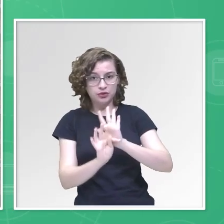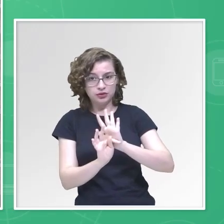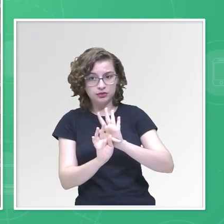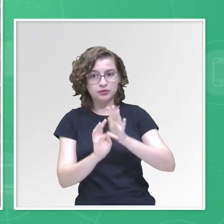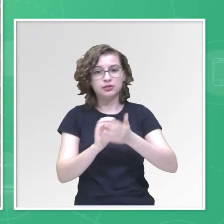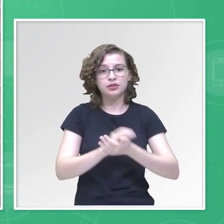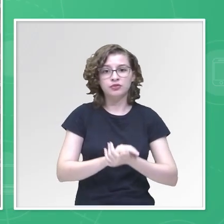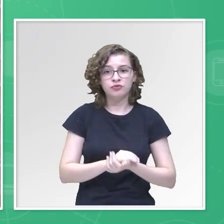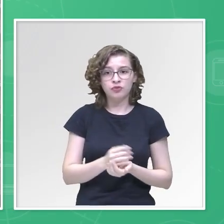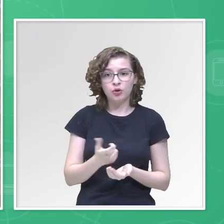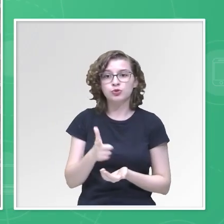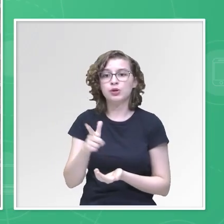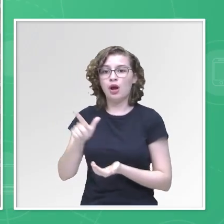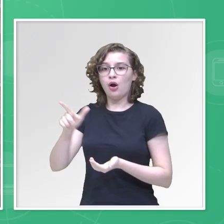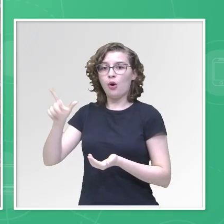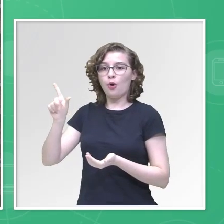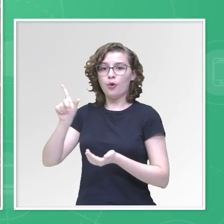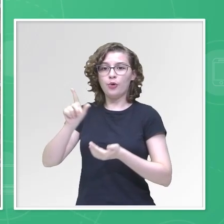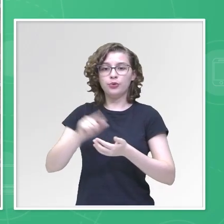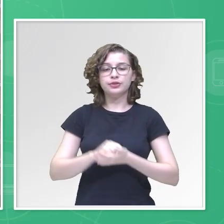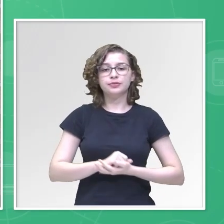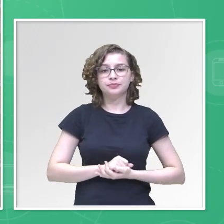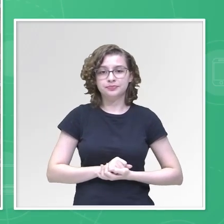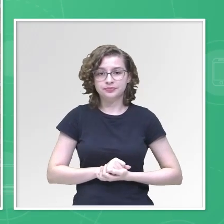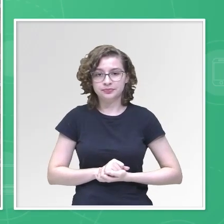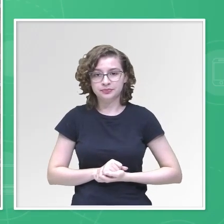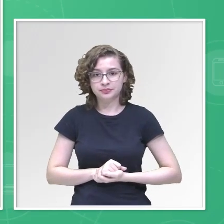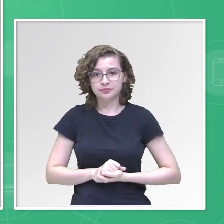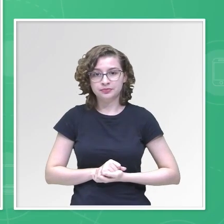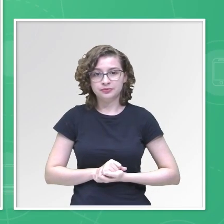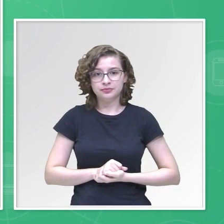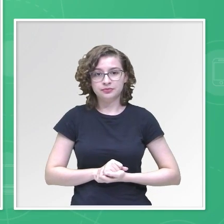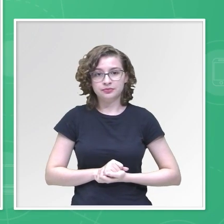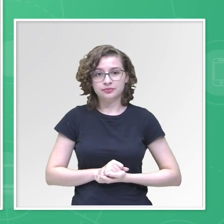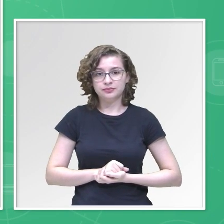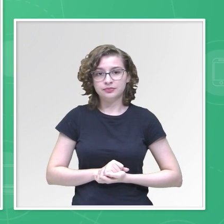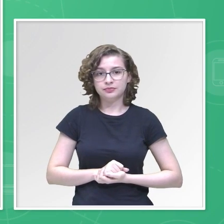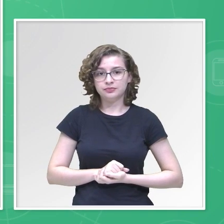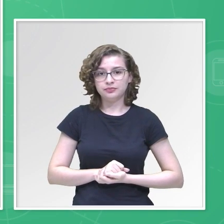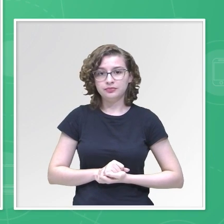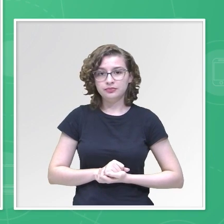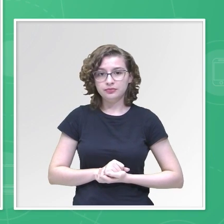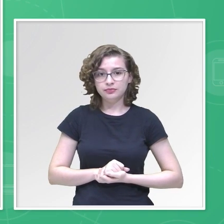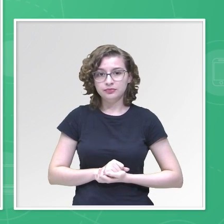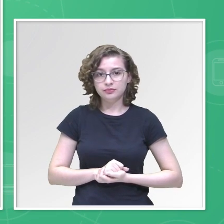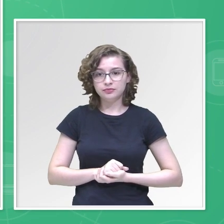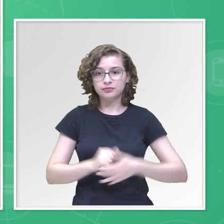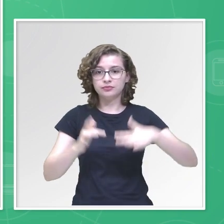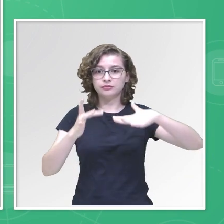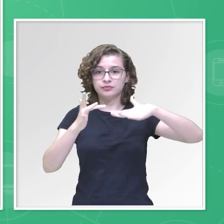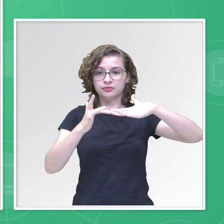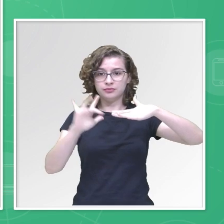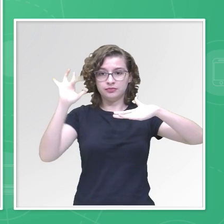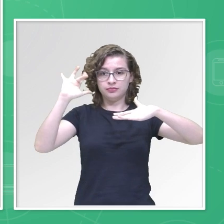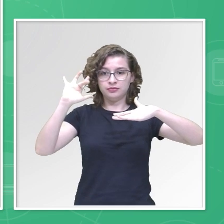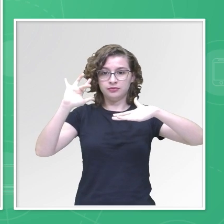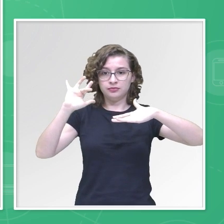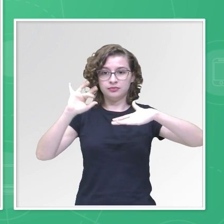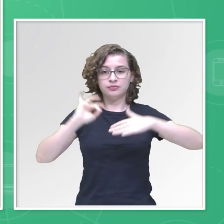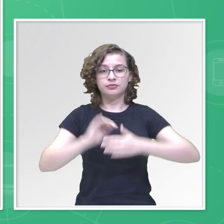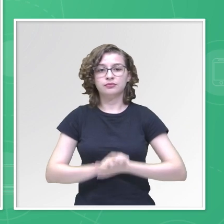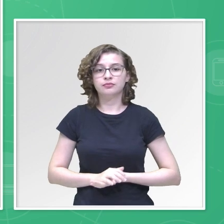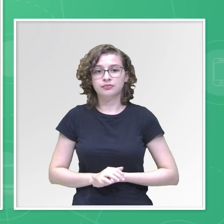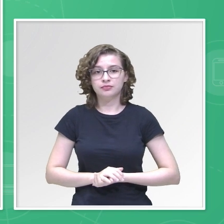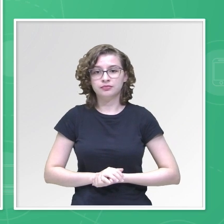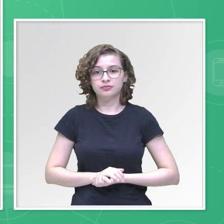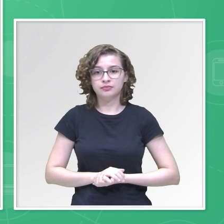desenvolvimento vamos seguir e aprender mais alguns aspectos dessa estrutura então nós temos o clímax Olha